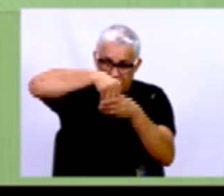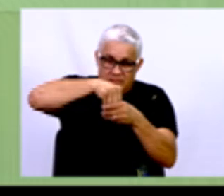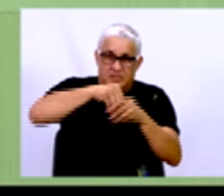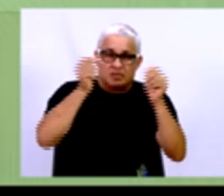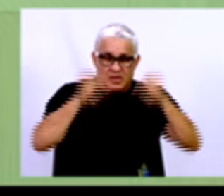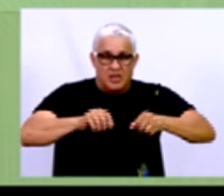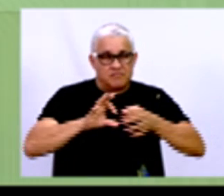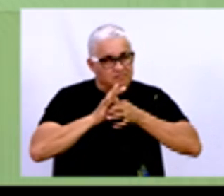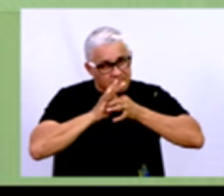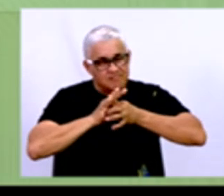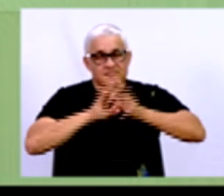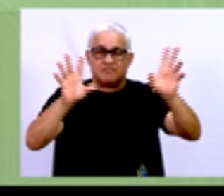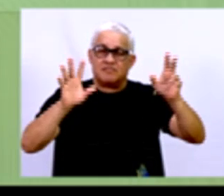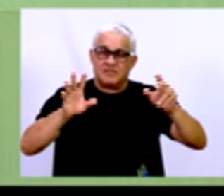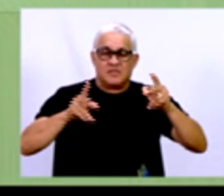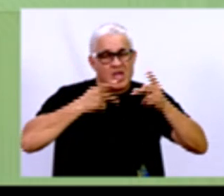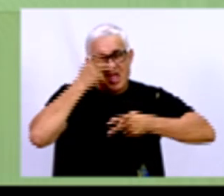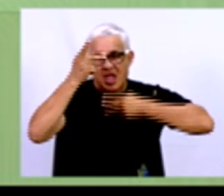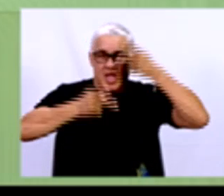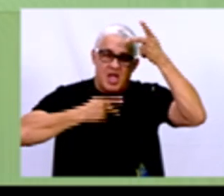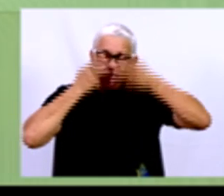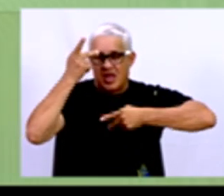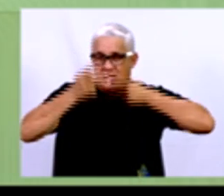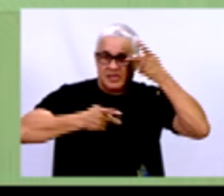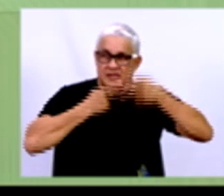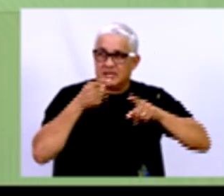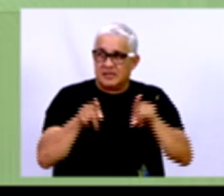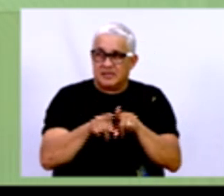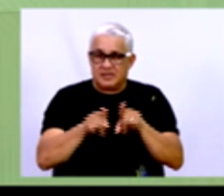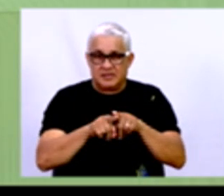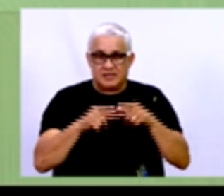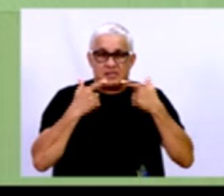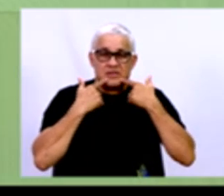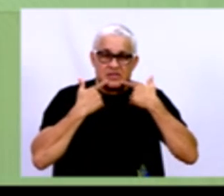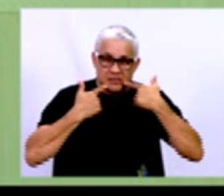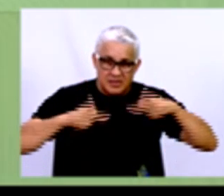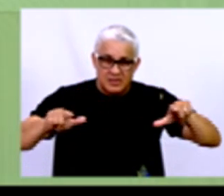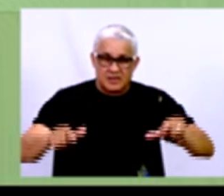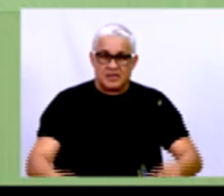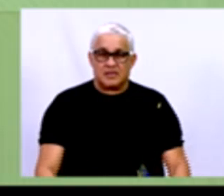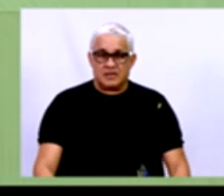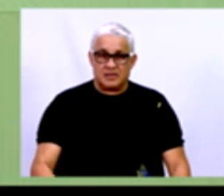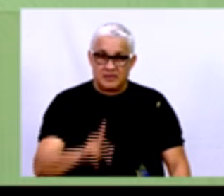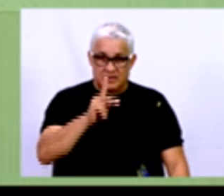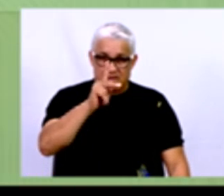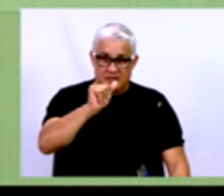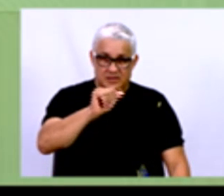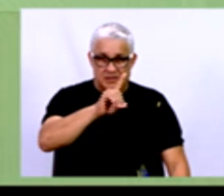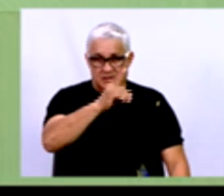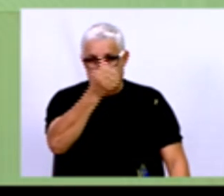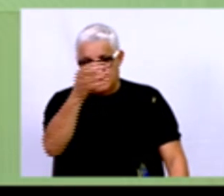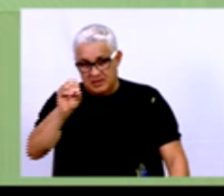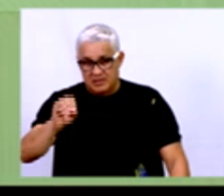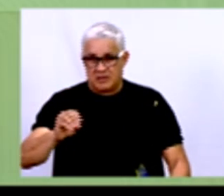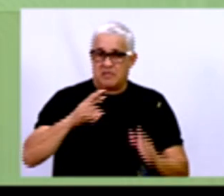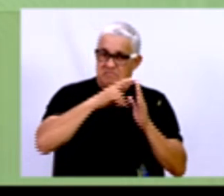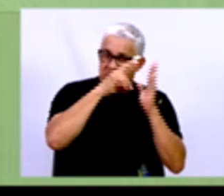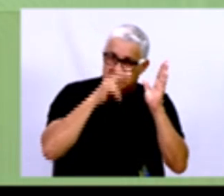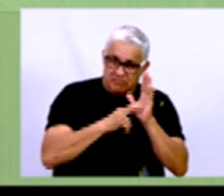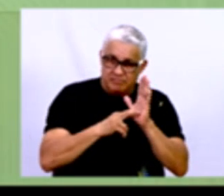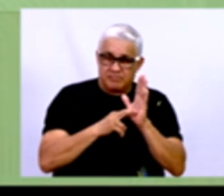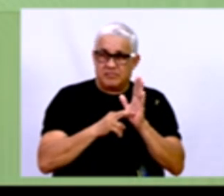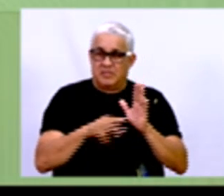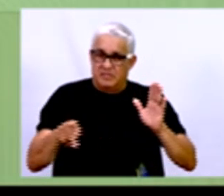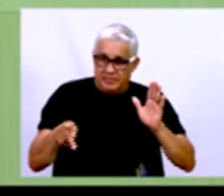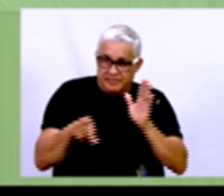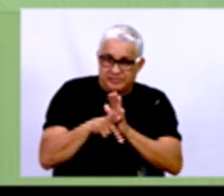maior liberdade de expressão. Já a linguagem padrão ou a norma padrão é a modalidade